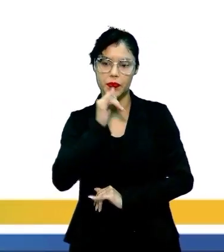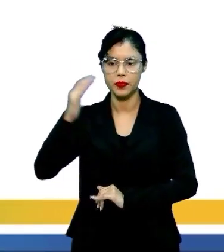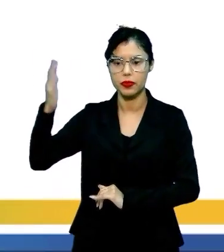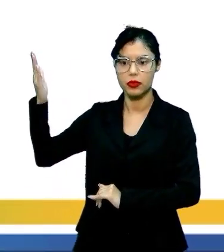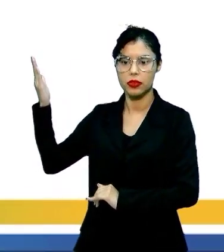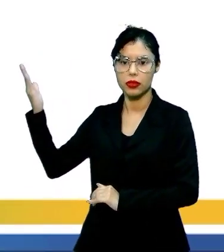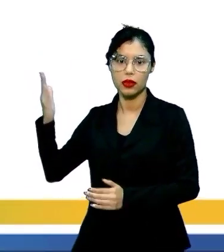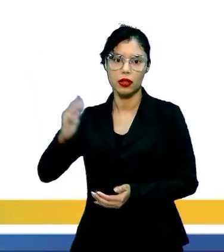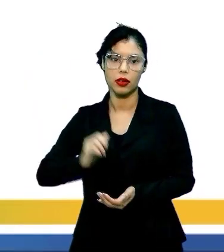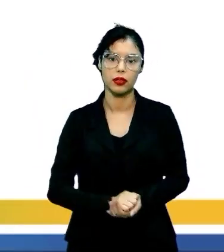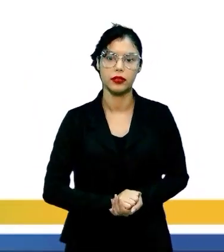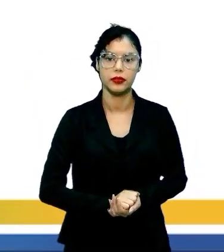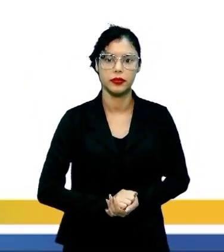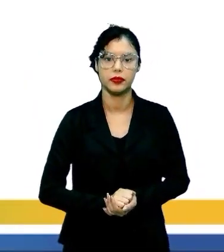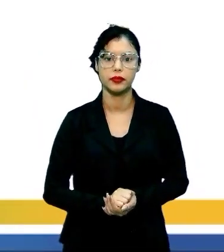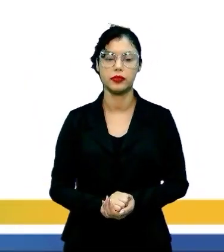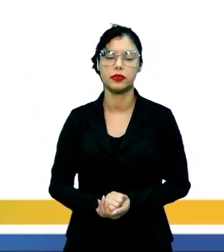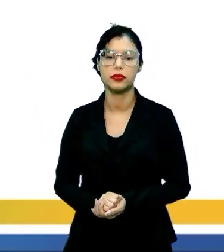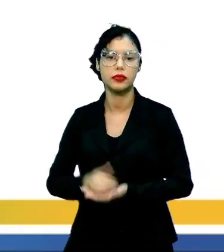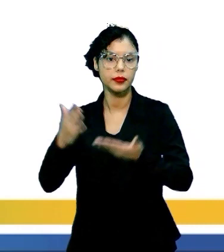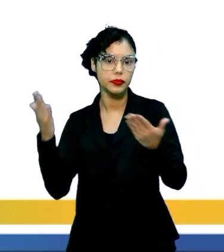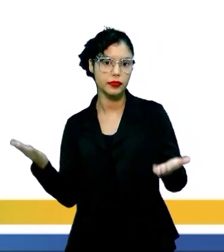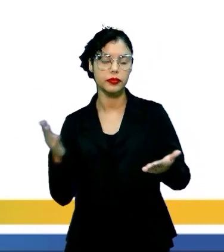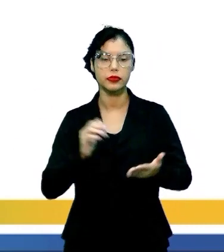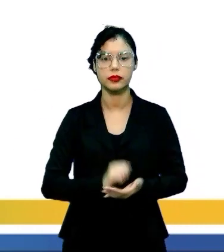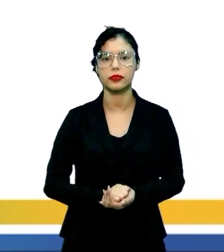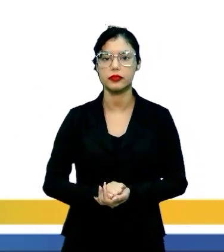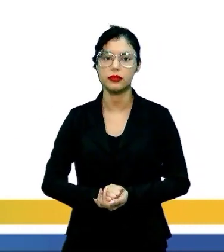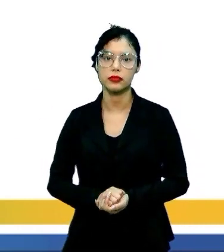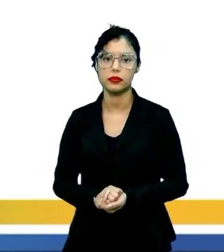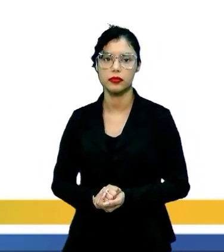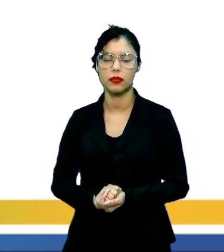vocês. Então tá, vamos lá.